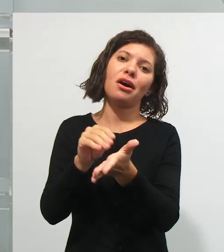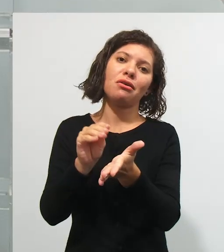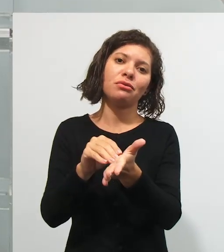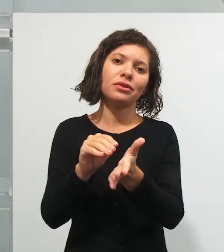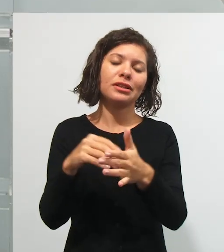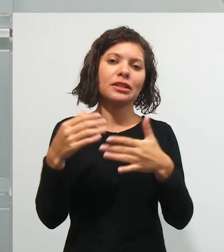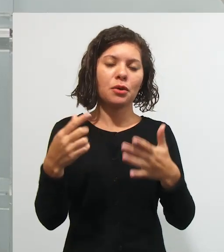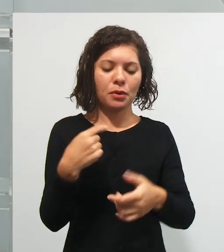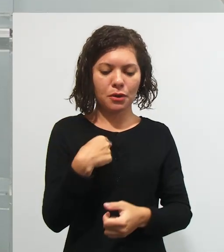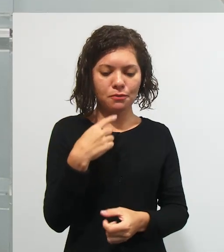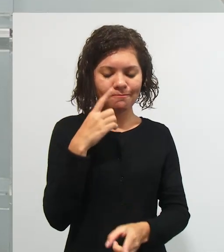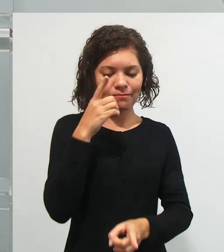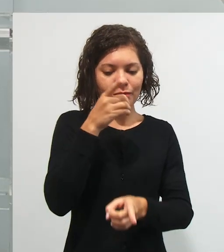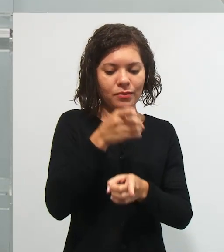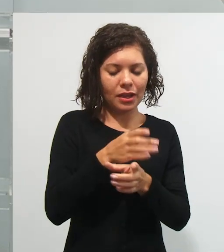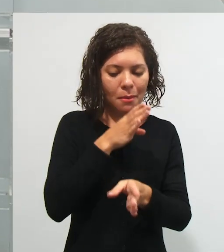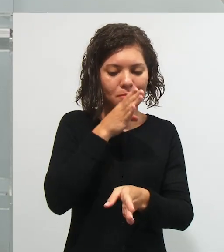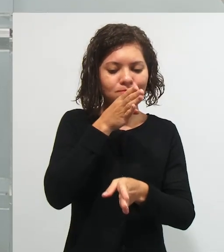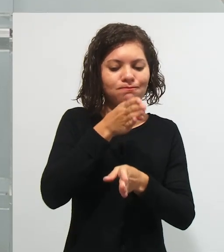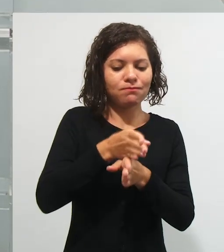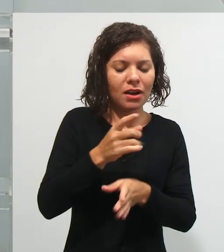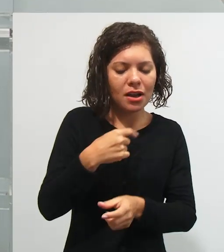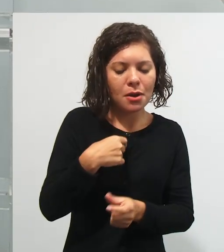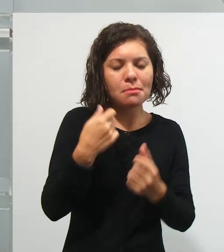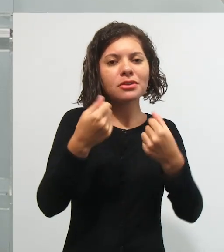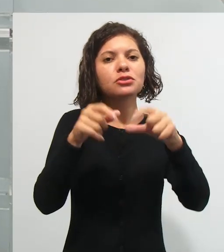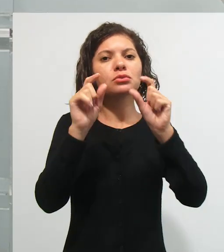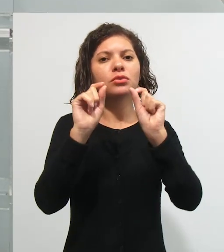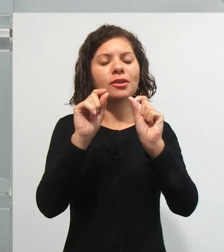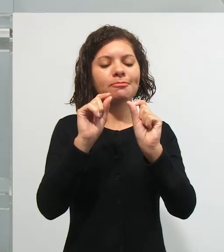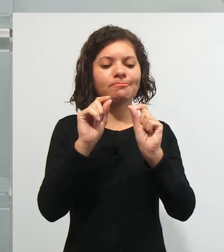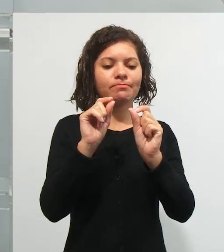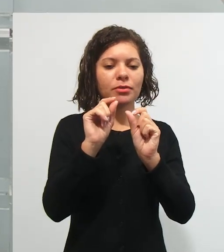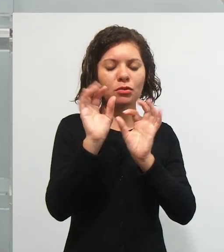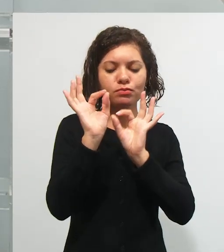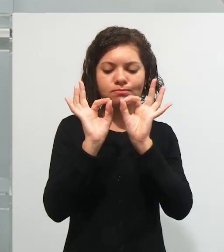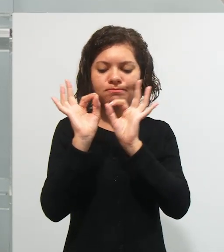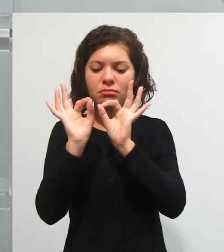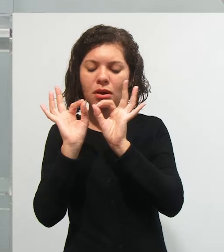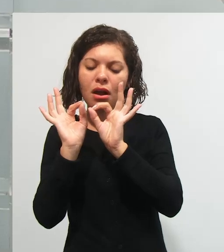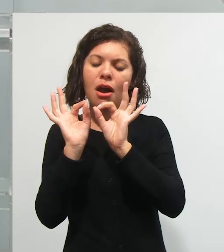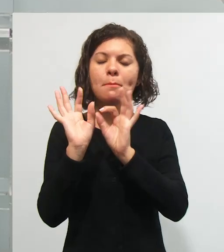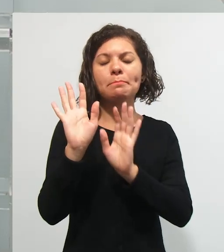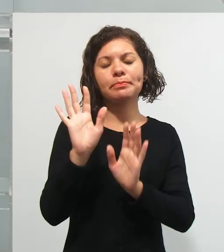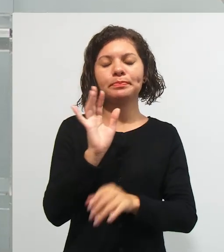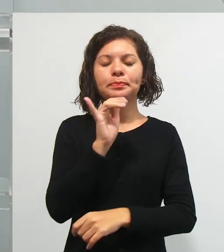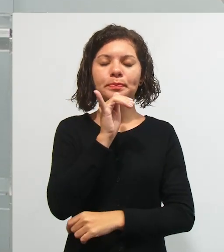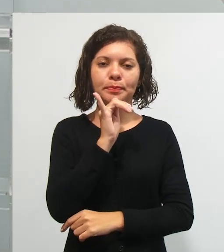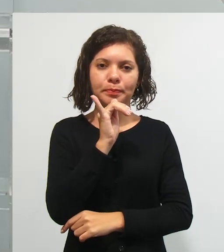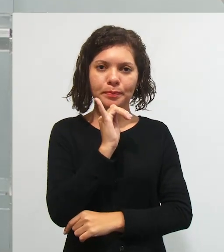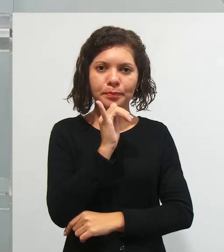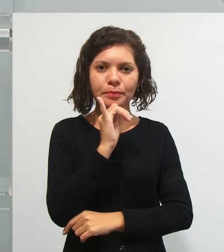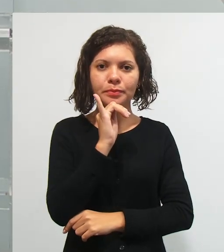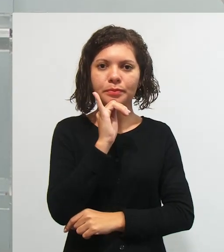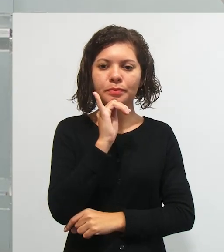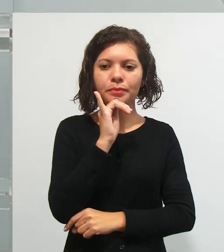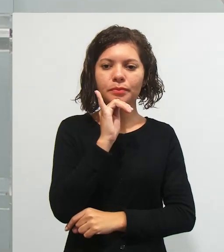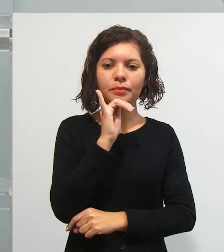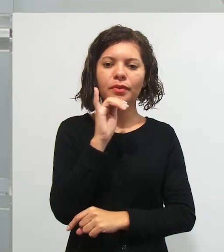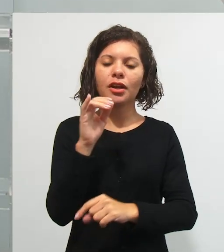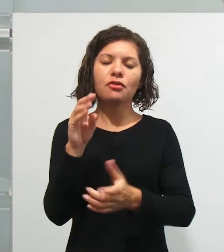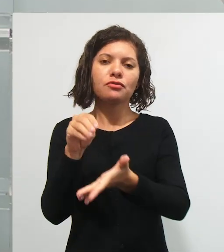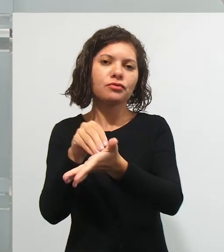eu vou fazer o quê? Eu vou propor. Bom, digamos que seja que possa ser uma questão de material.